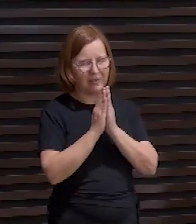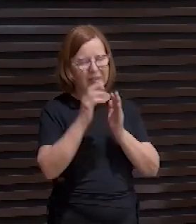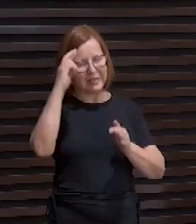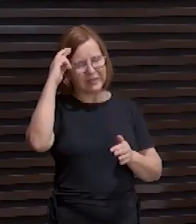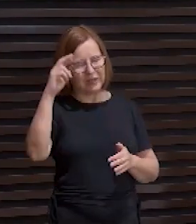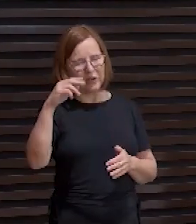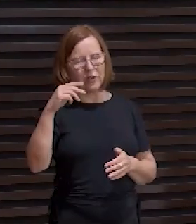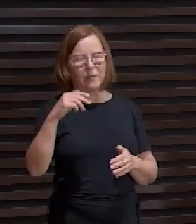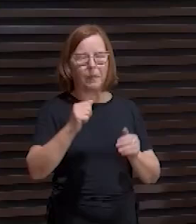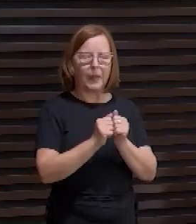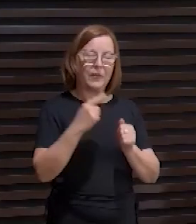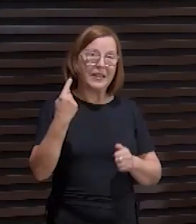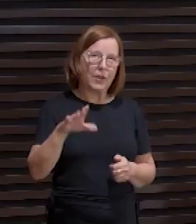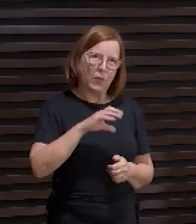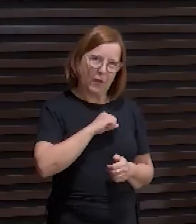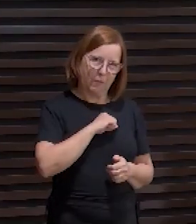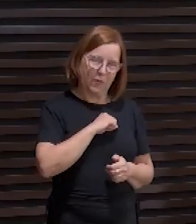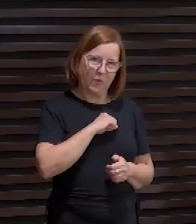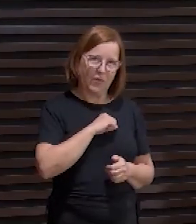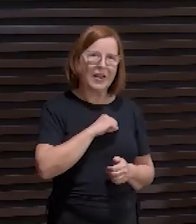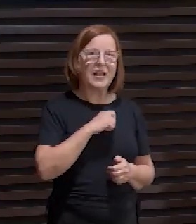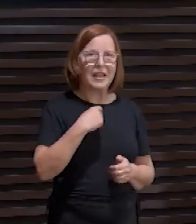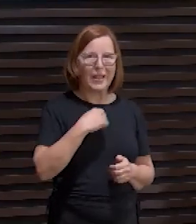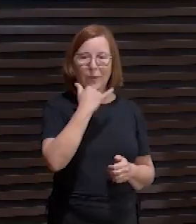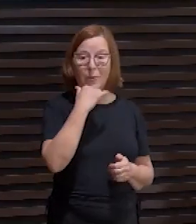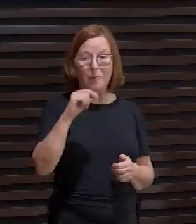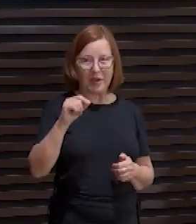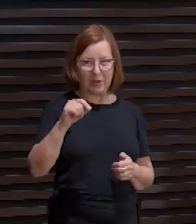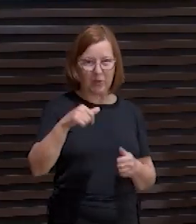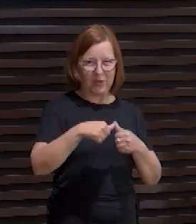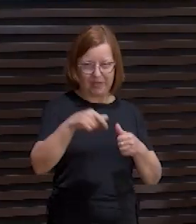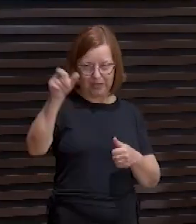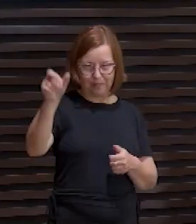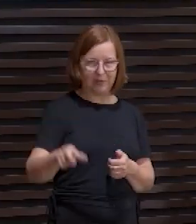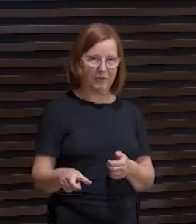você ver que isso se tornou verdade na tua vida. Até você ver que você se libertou